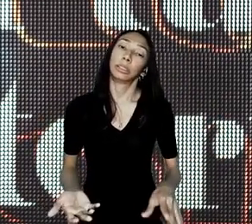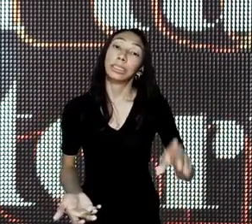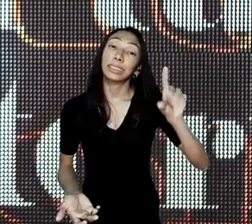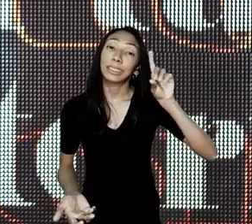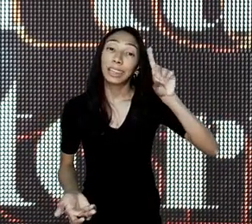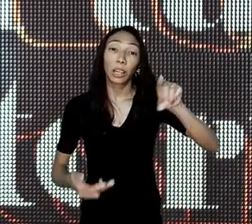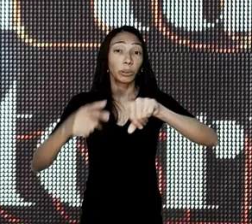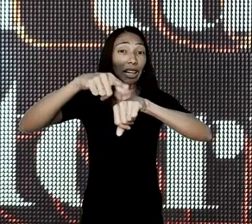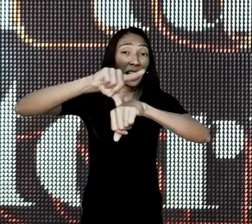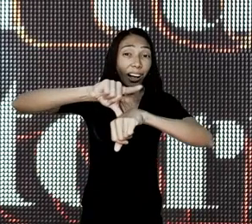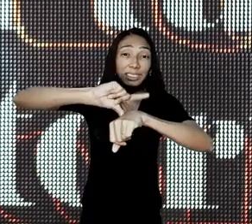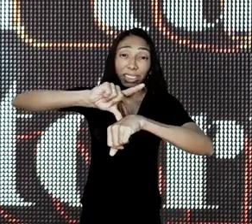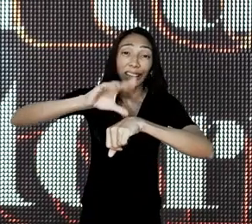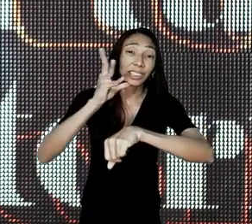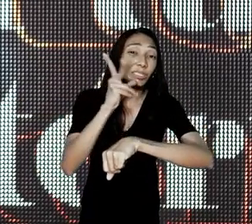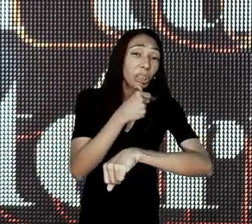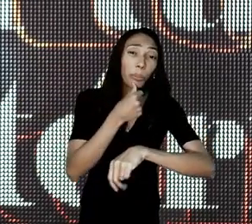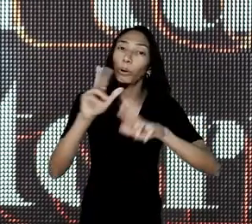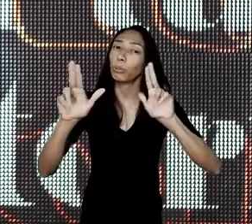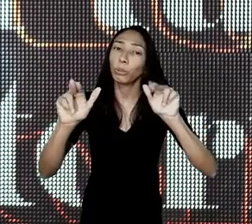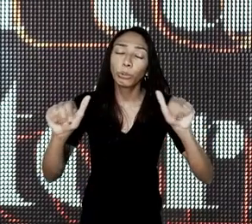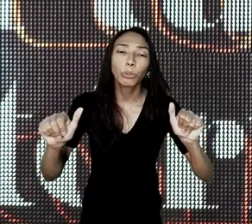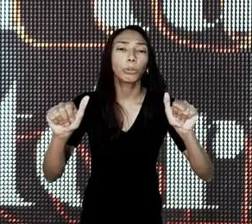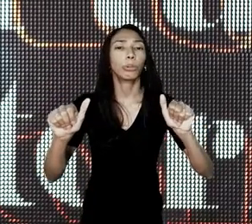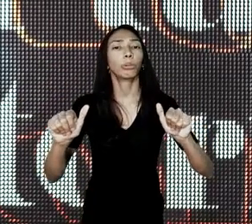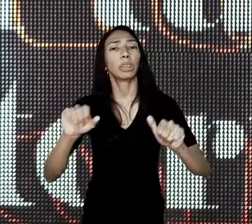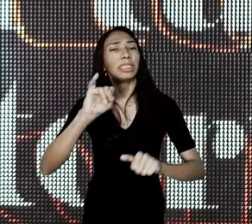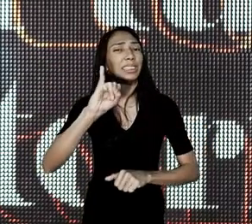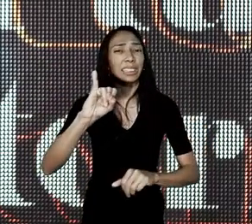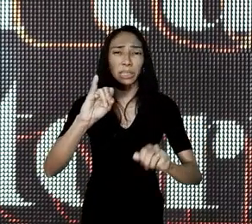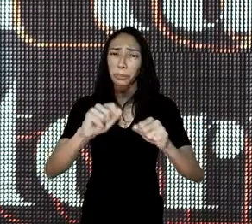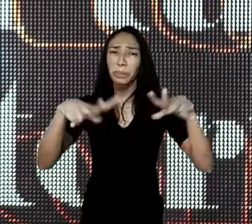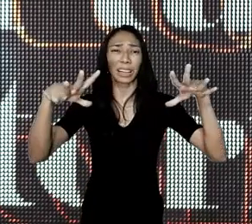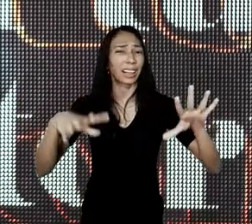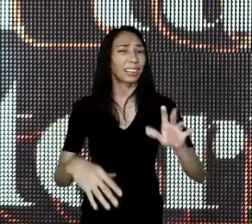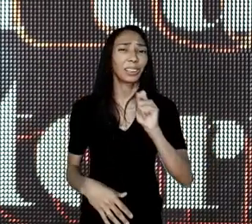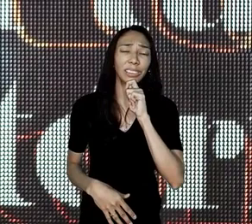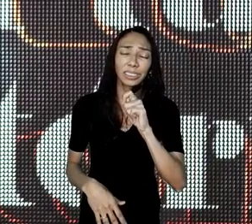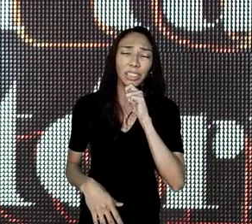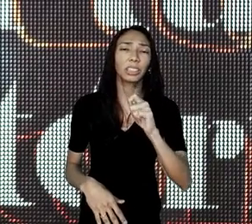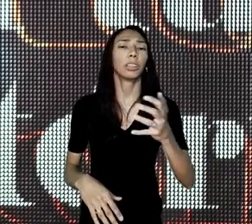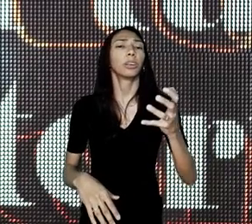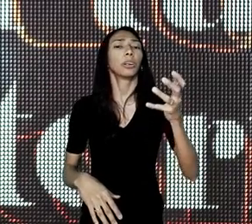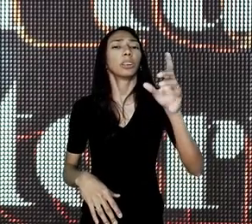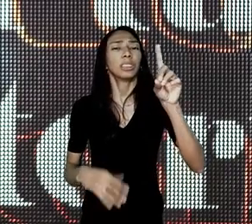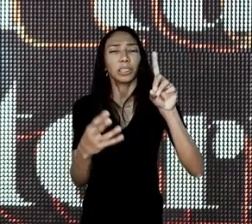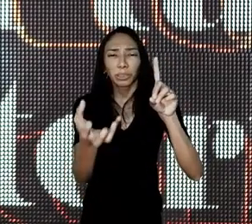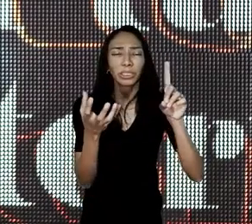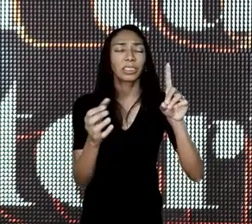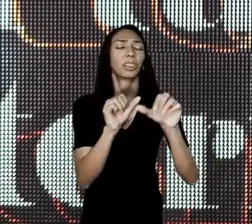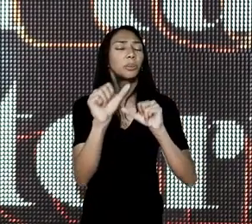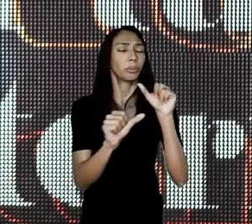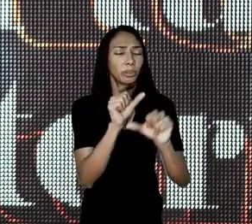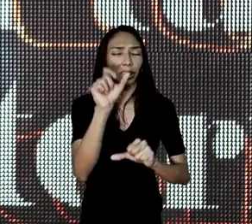nunca se atrasa. Se ainda não aconteceu, é porque Deus está te mostrando o panorama completo e tirando o teu olhar do milagre para você olhar